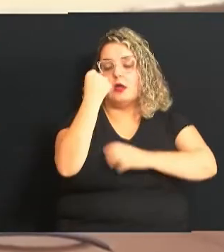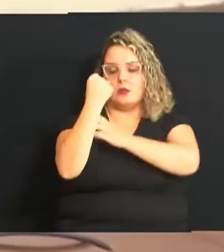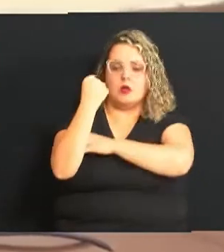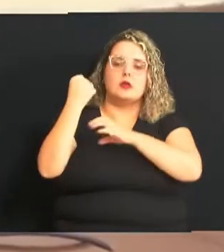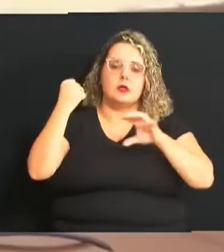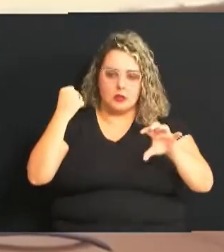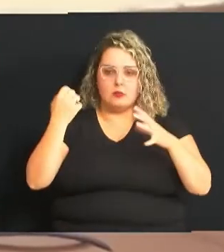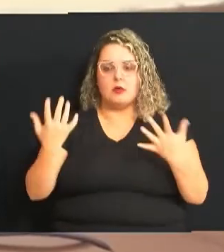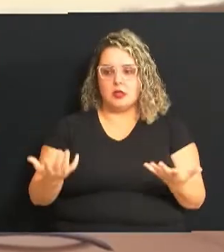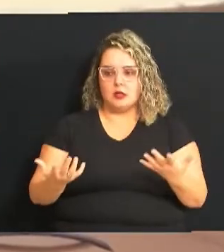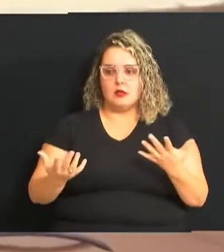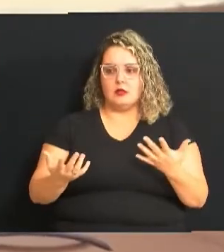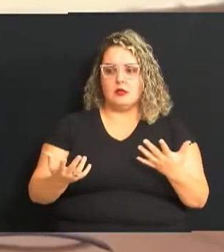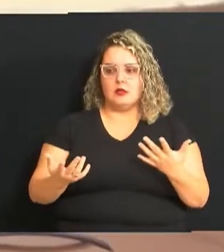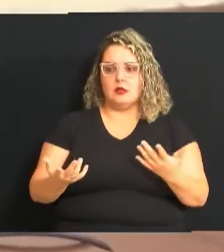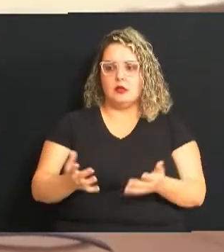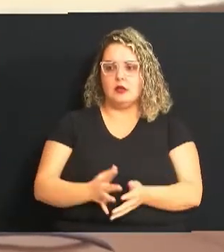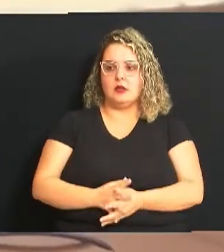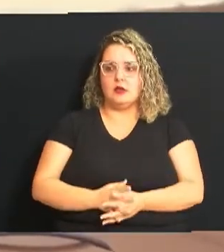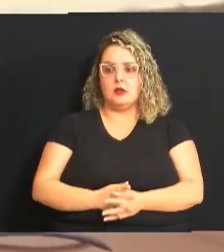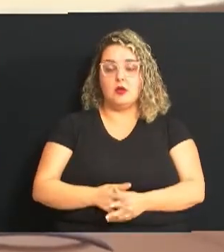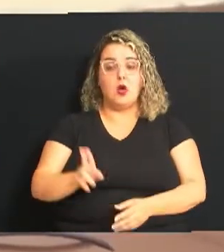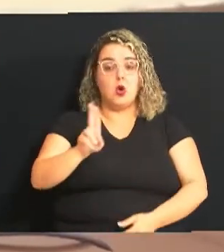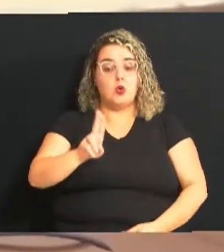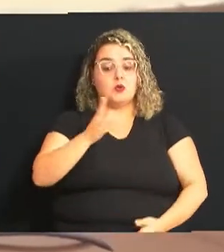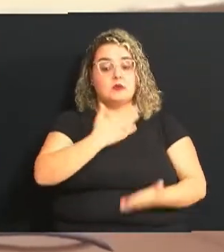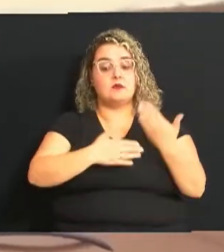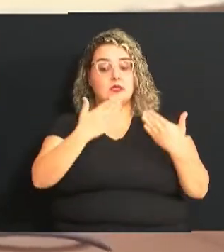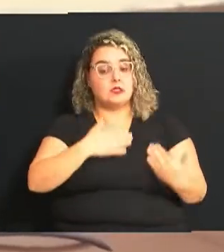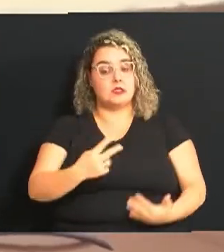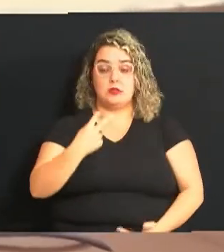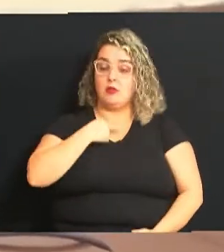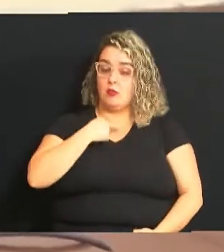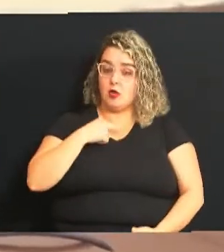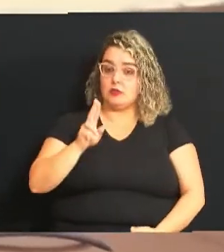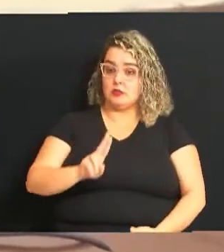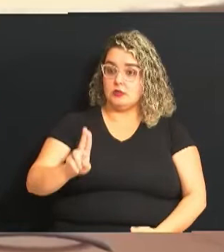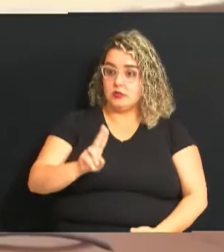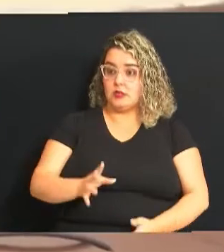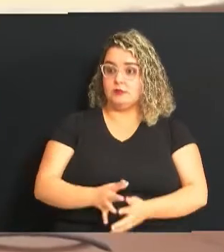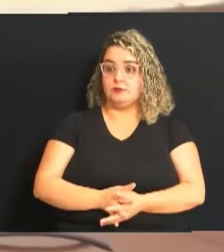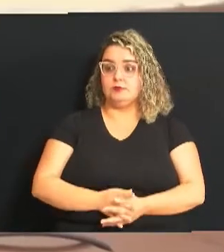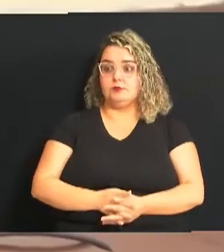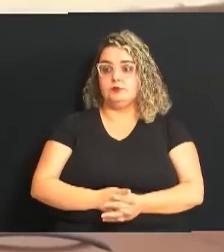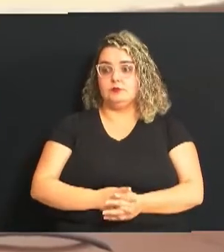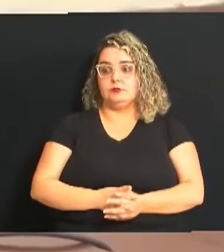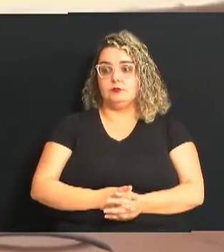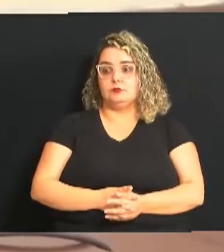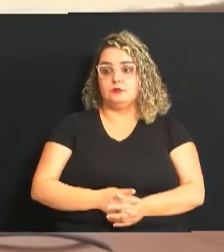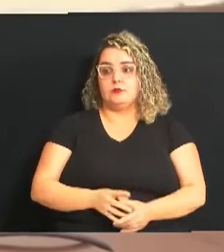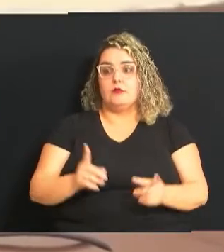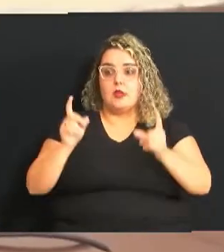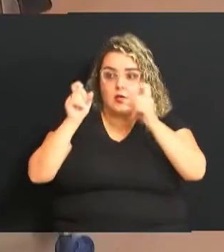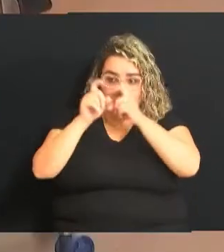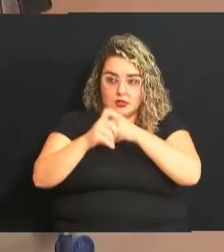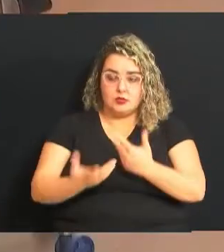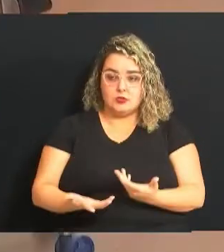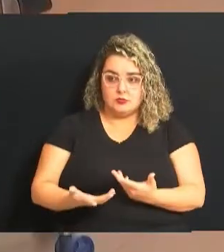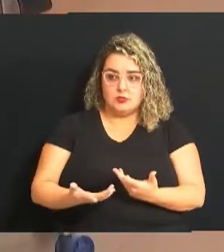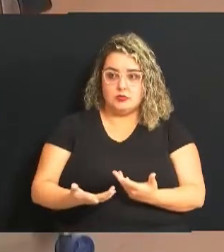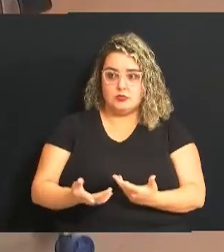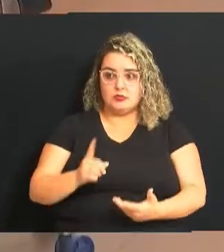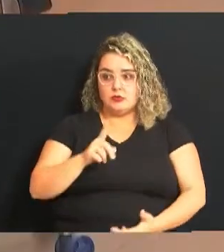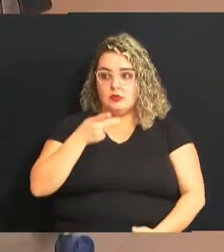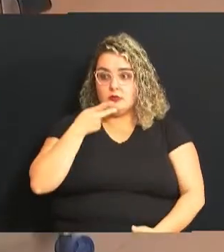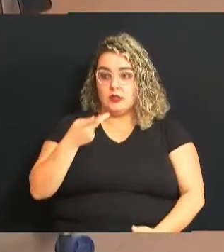de coisas que a gente usava antes que não devem ser usadas, mas é difícil não falar da questão da violência,